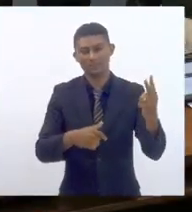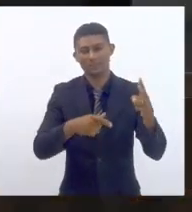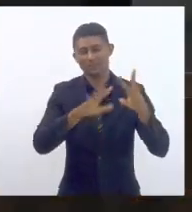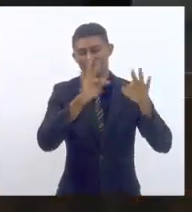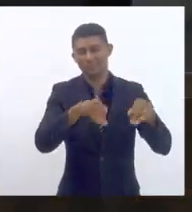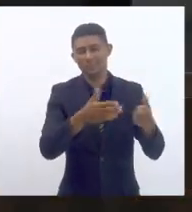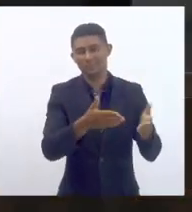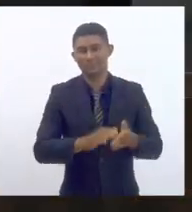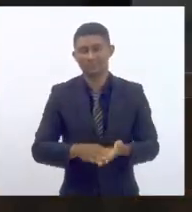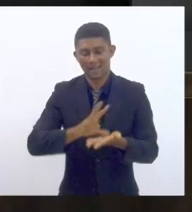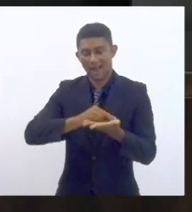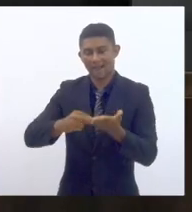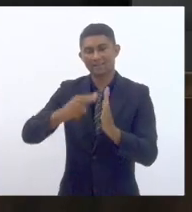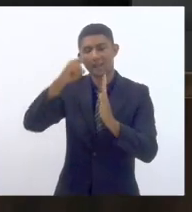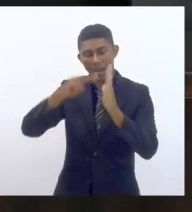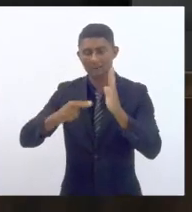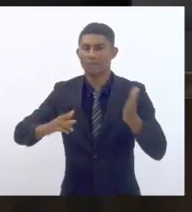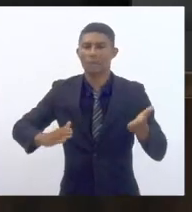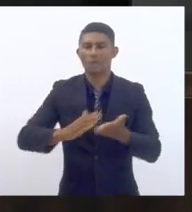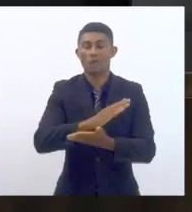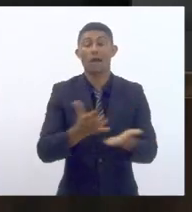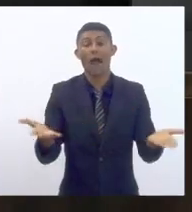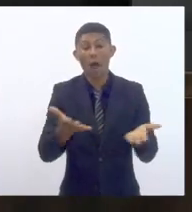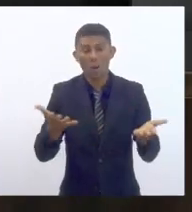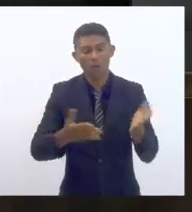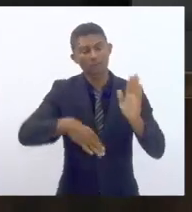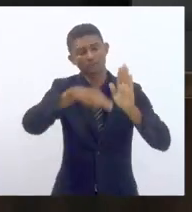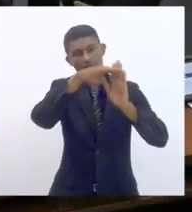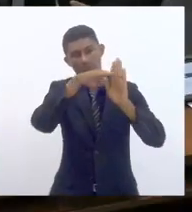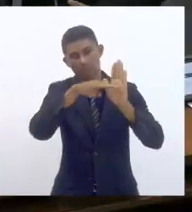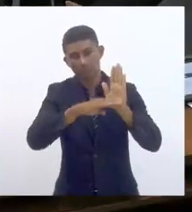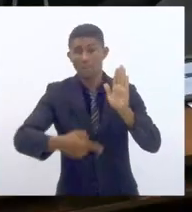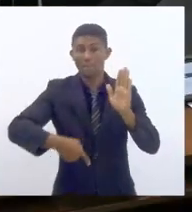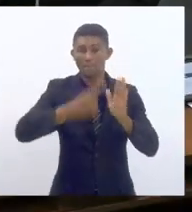Lida e aprovada a ata, passa-se a ordem da primeira sessão extraordinária.